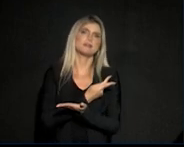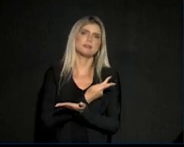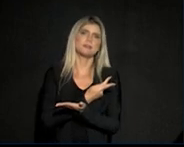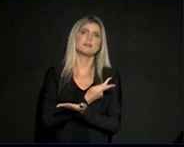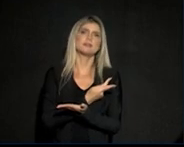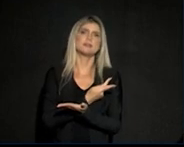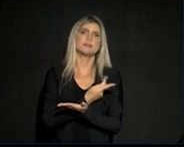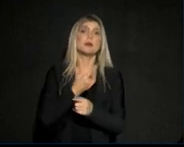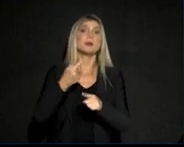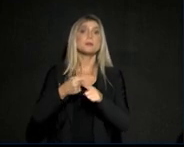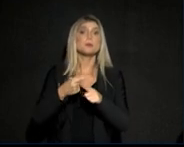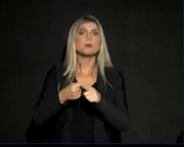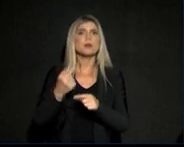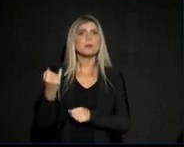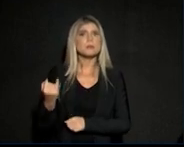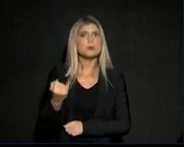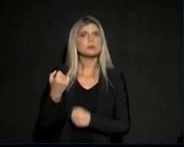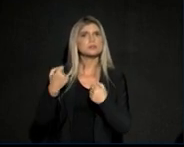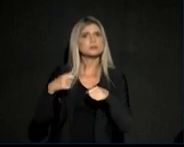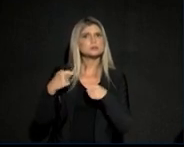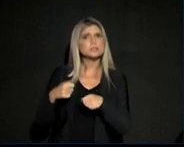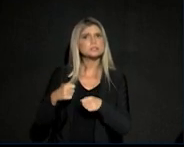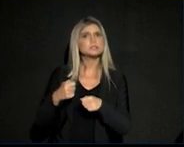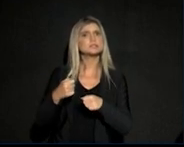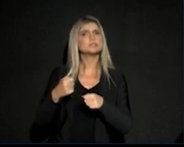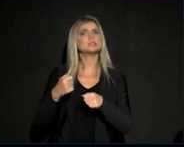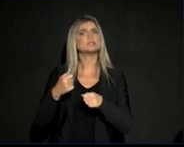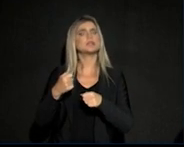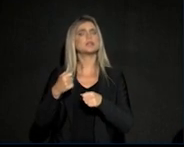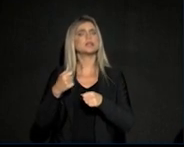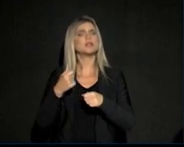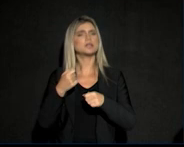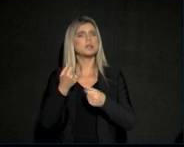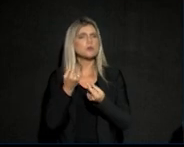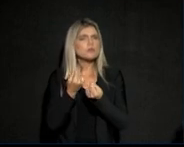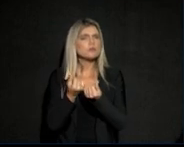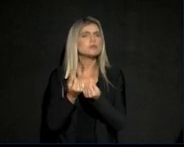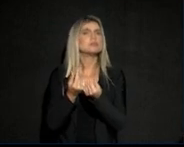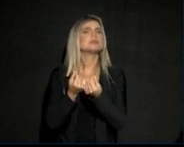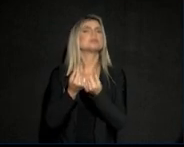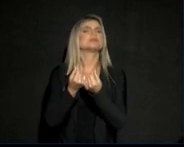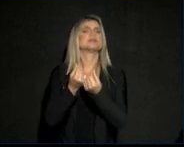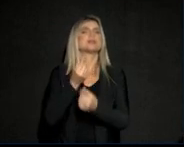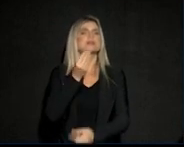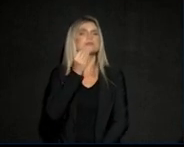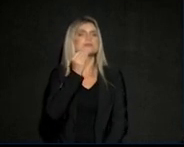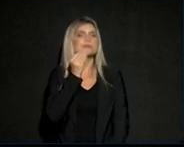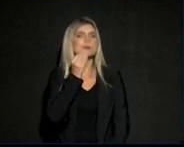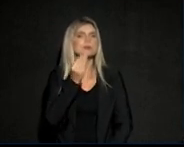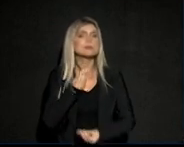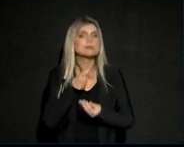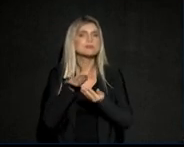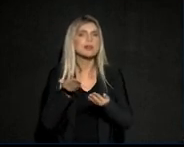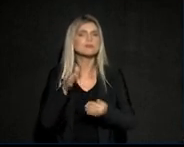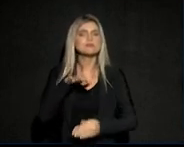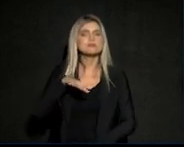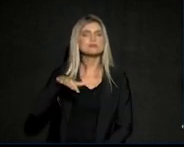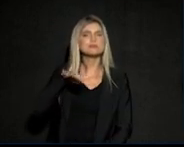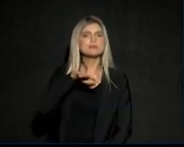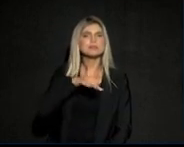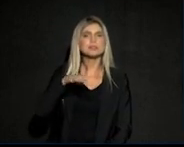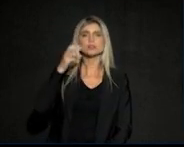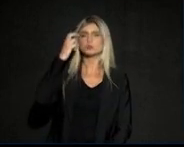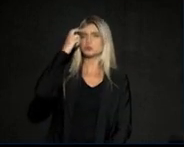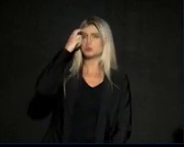que ser trabalhado o pai pela embaixo e o setor financeiro tem um desafio nisso de dar oportunidade e tem um ambiente